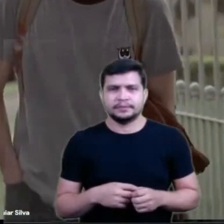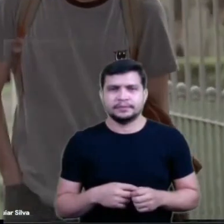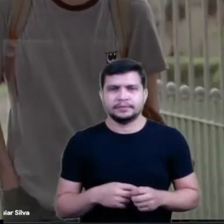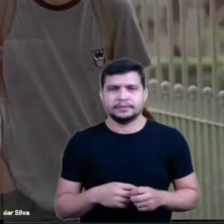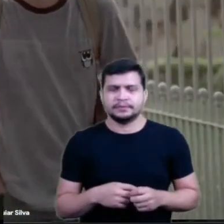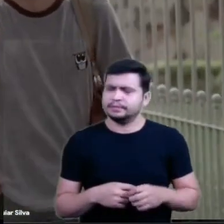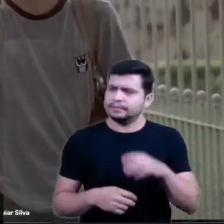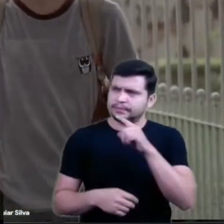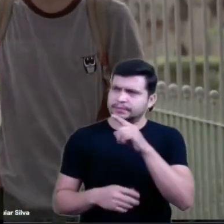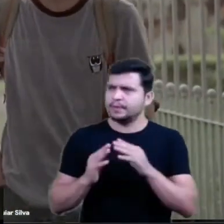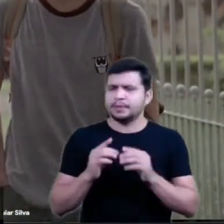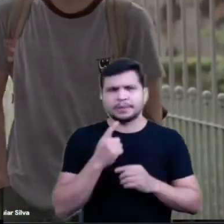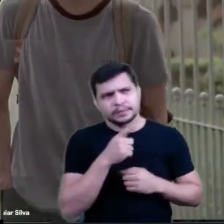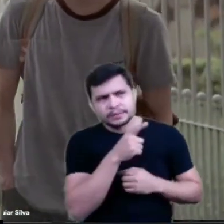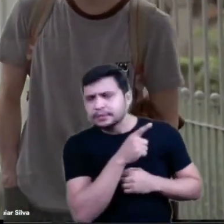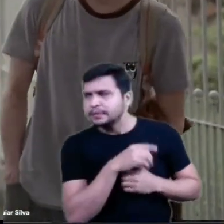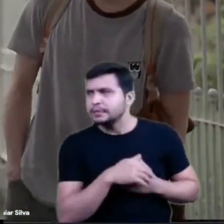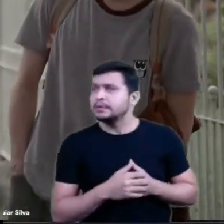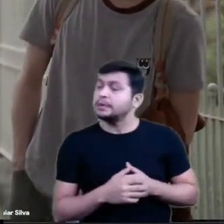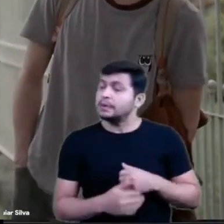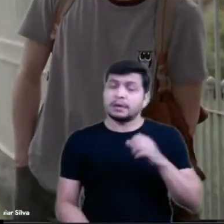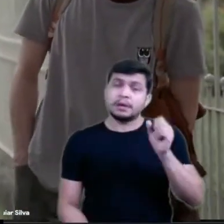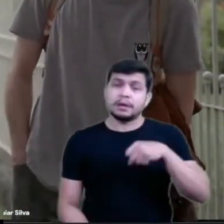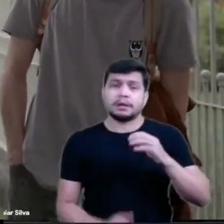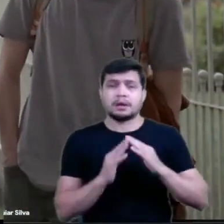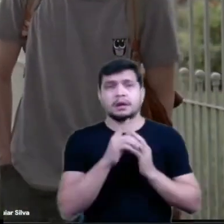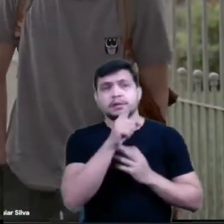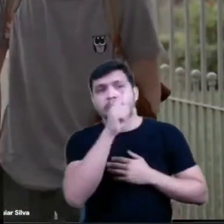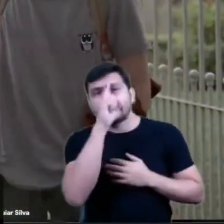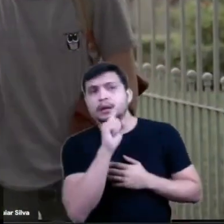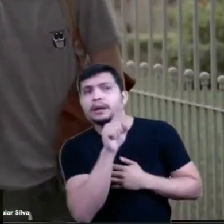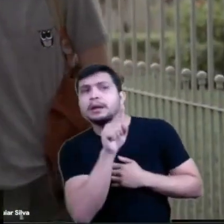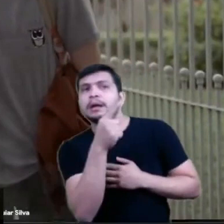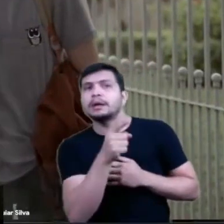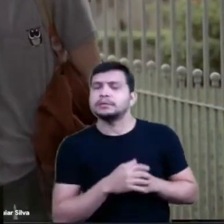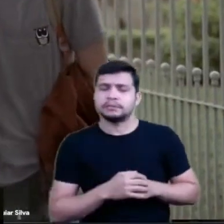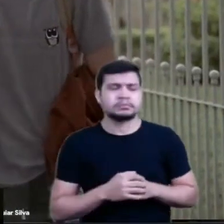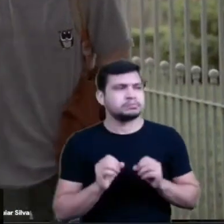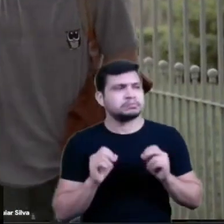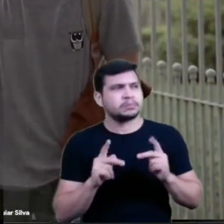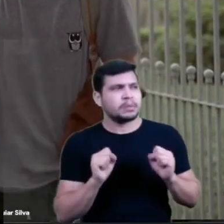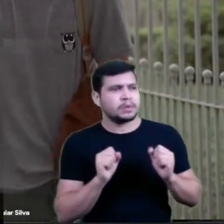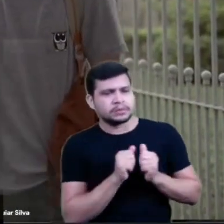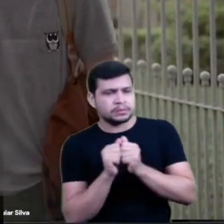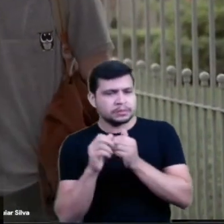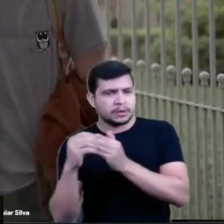Você não mora por aqui, Gi? Eu moro naquela casa amarela ali do outro lado da rua. Se você quiser eu posso levar o Léo até a casa